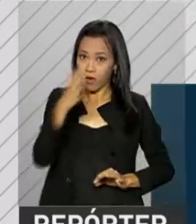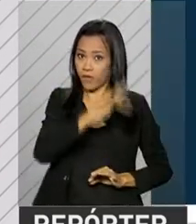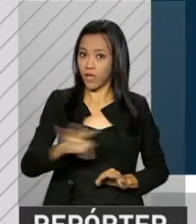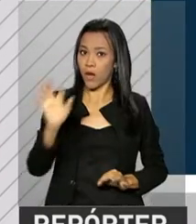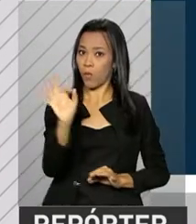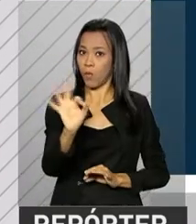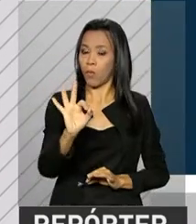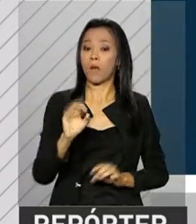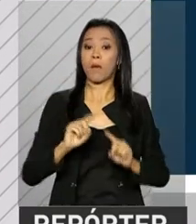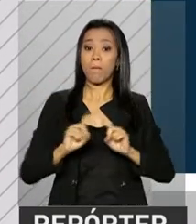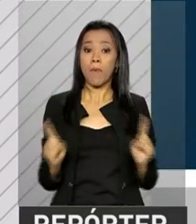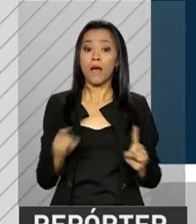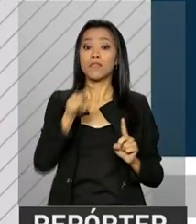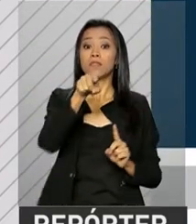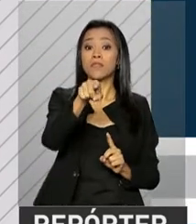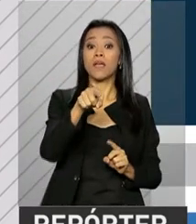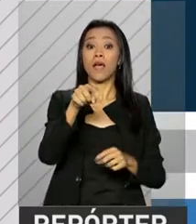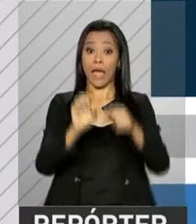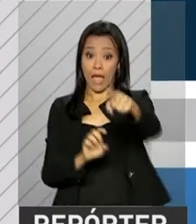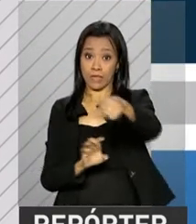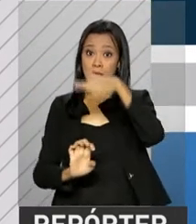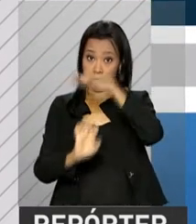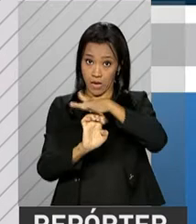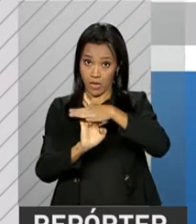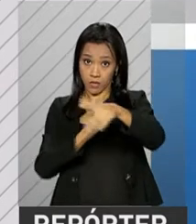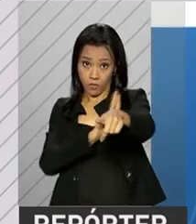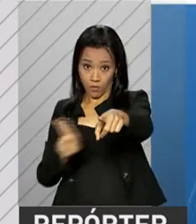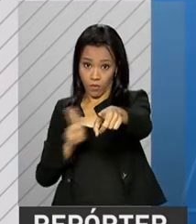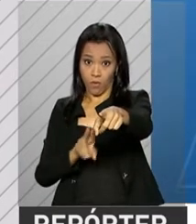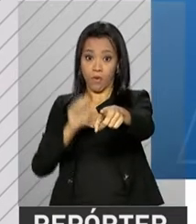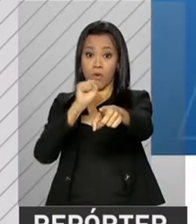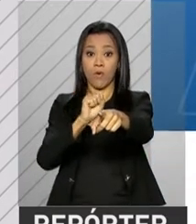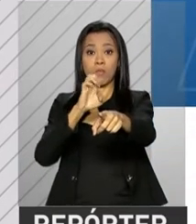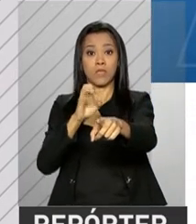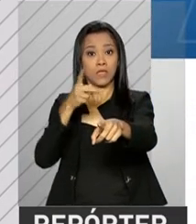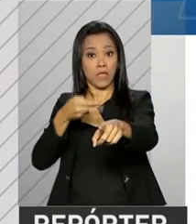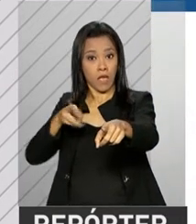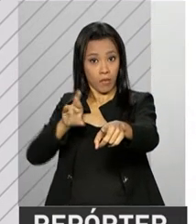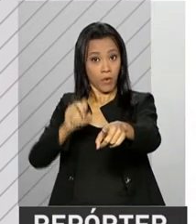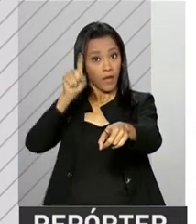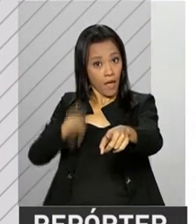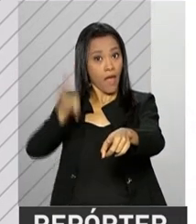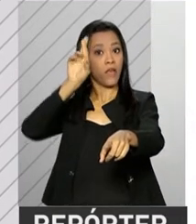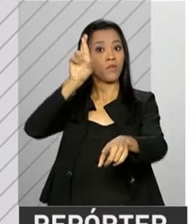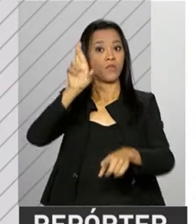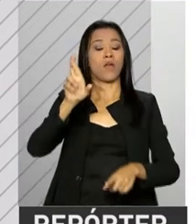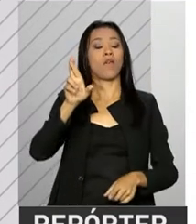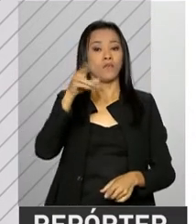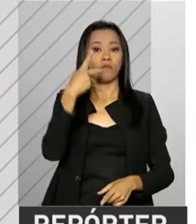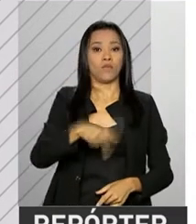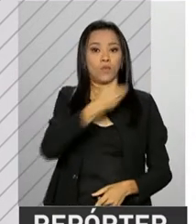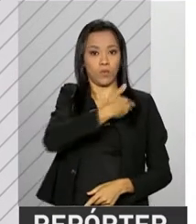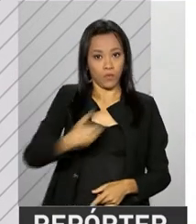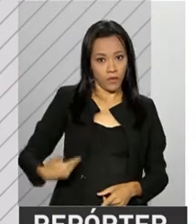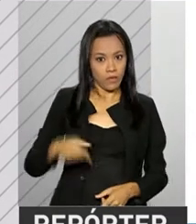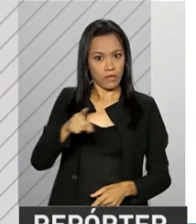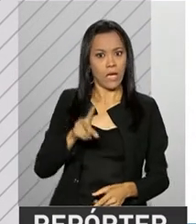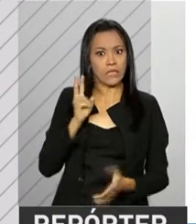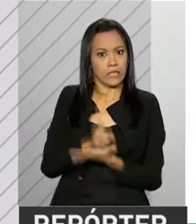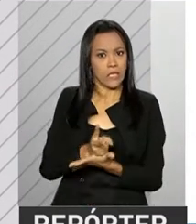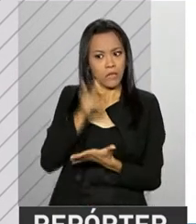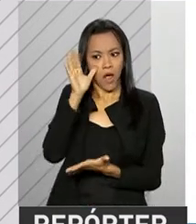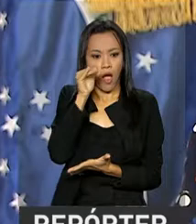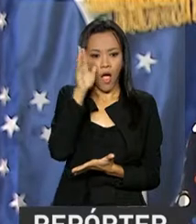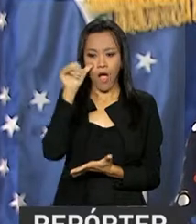mas o certo a empresa responsável por parte da área de tecnologia da informação do governo está em constante